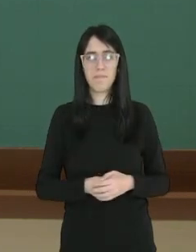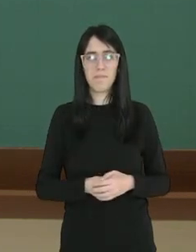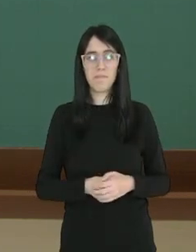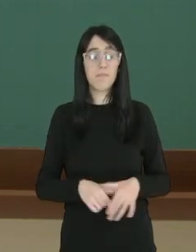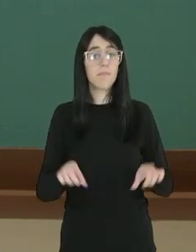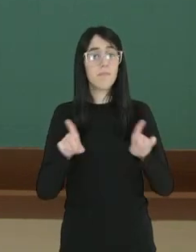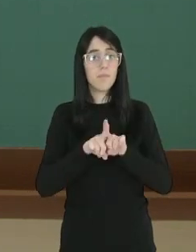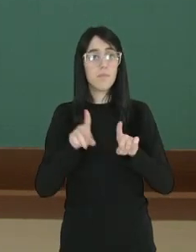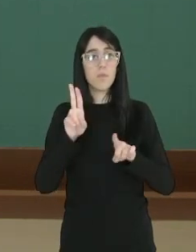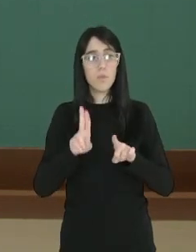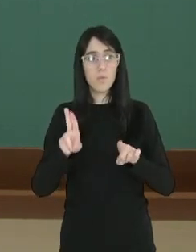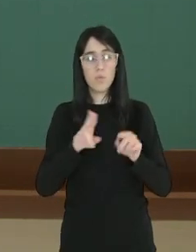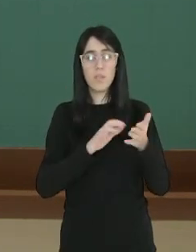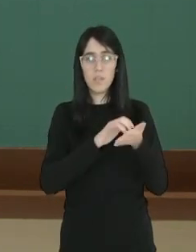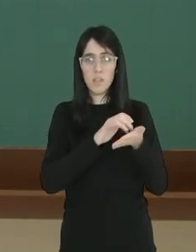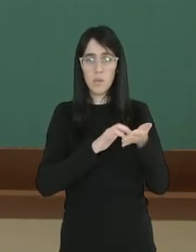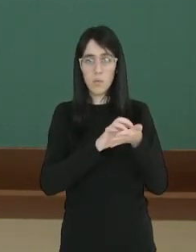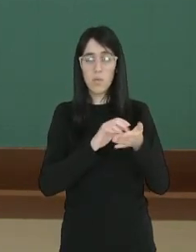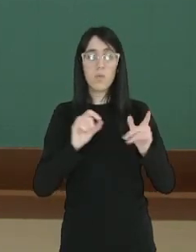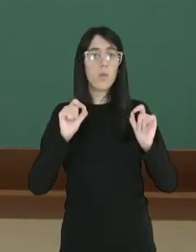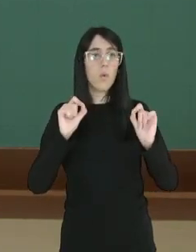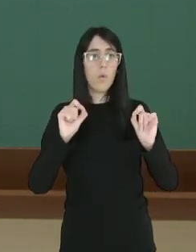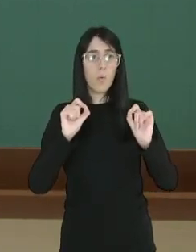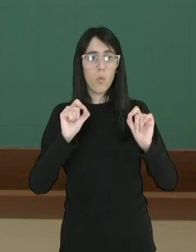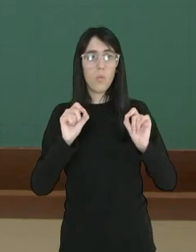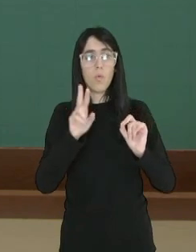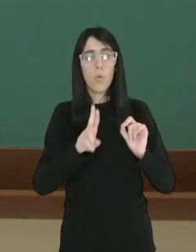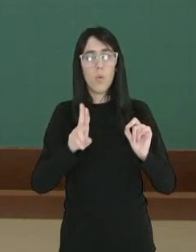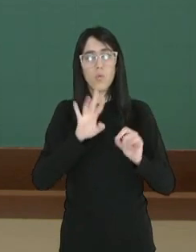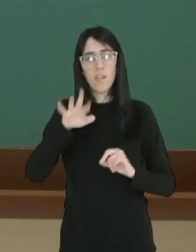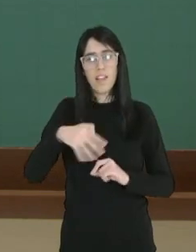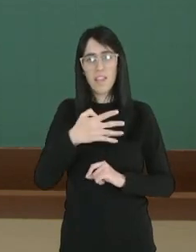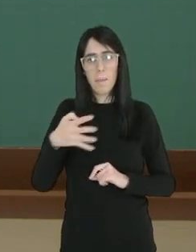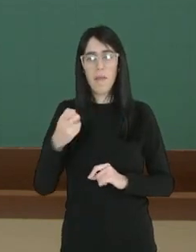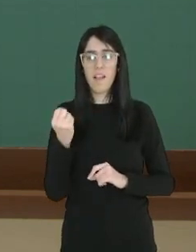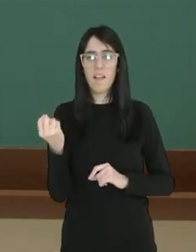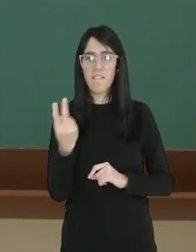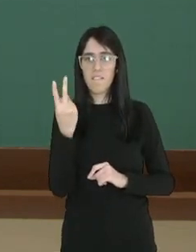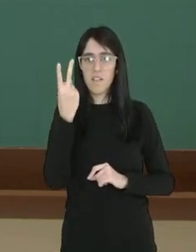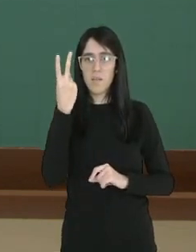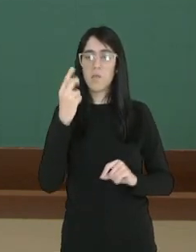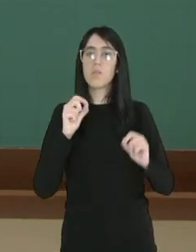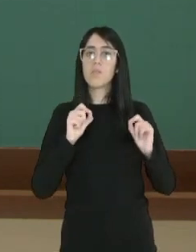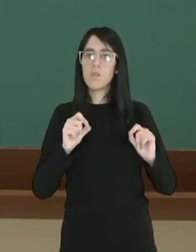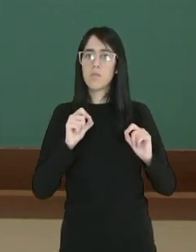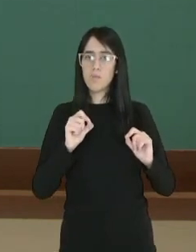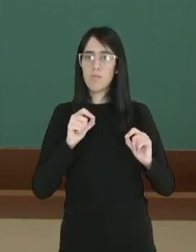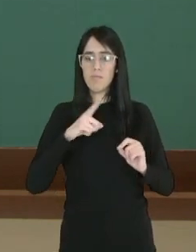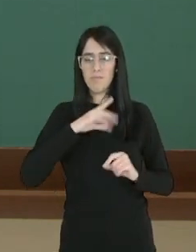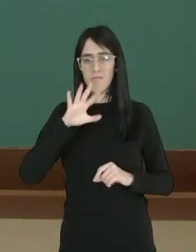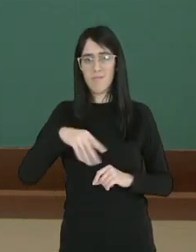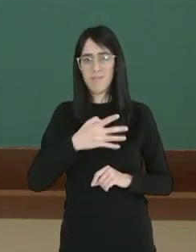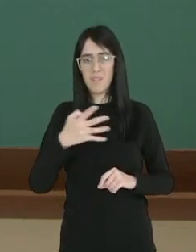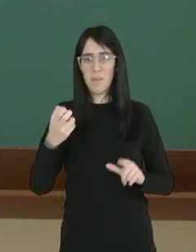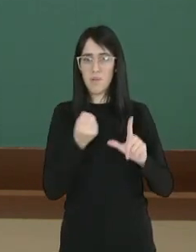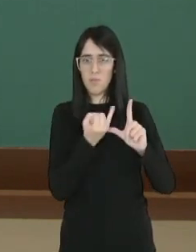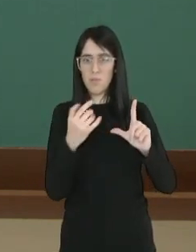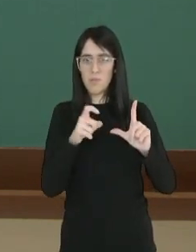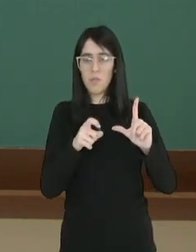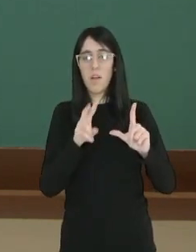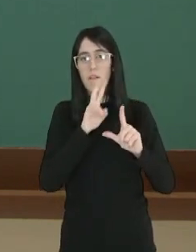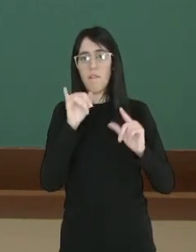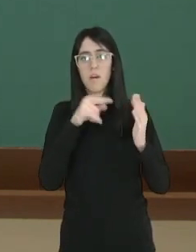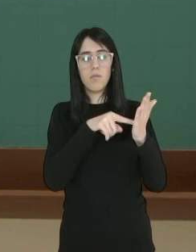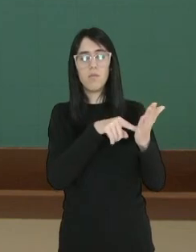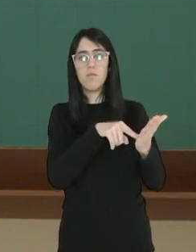Usando calculadora, com a aplicação da tabela de valores, ou a tabela de logaritmos, né? Vai aparecer uma